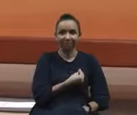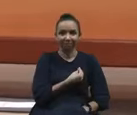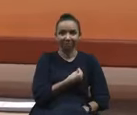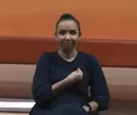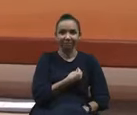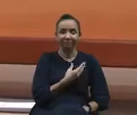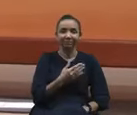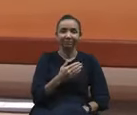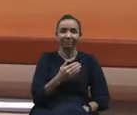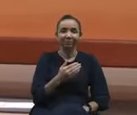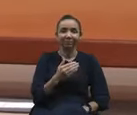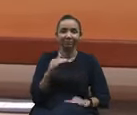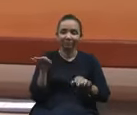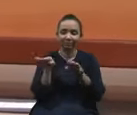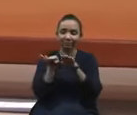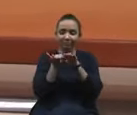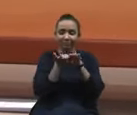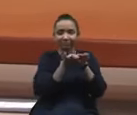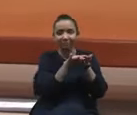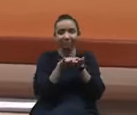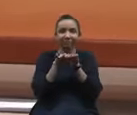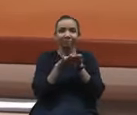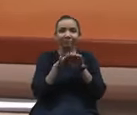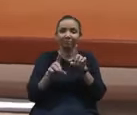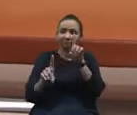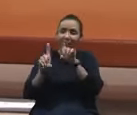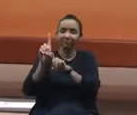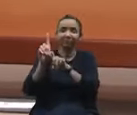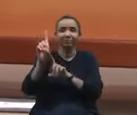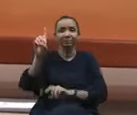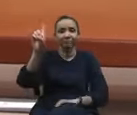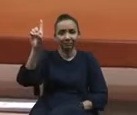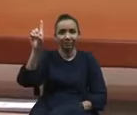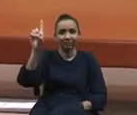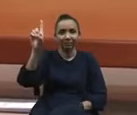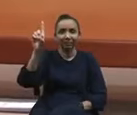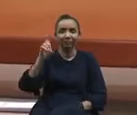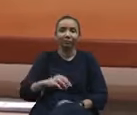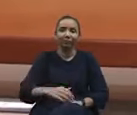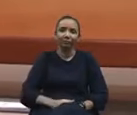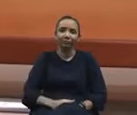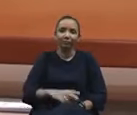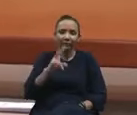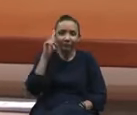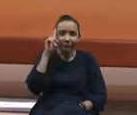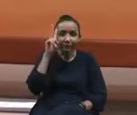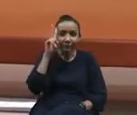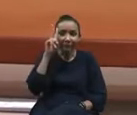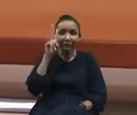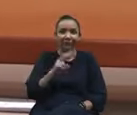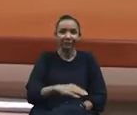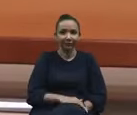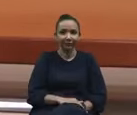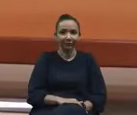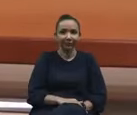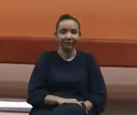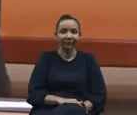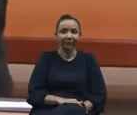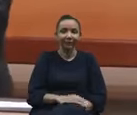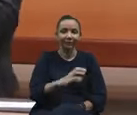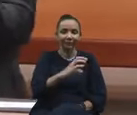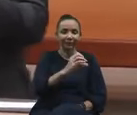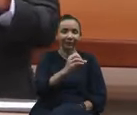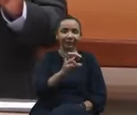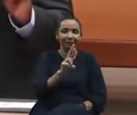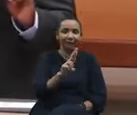é espírito Eita quando o espírito santo Desceu na Casa de Cornélio que Pedro viu falando em